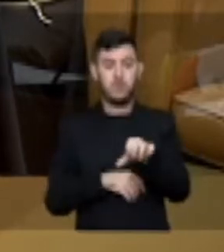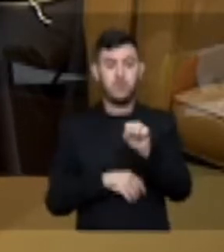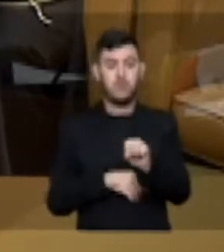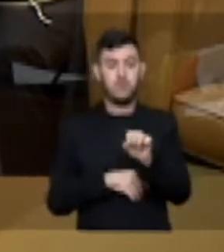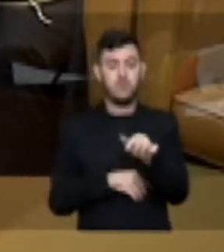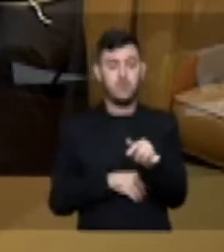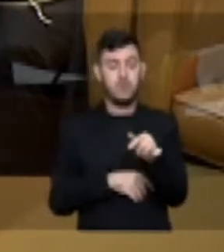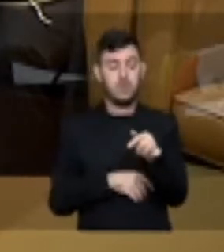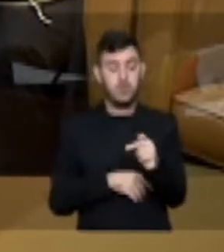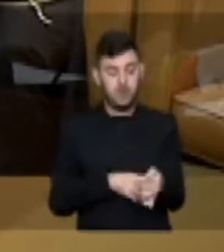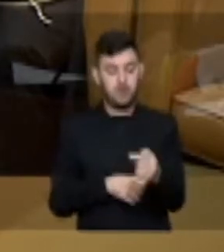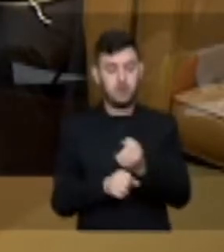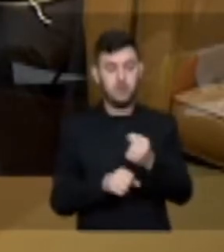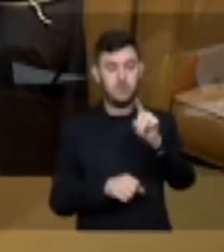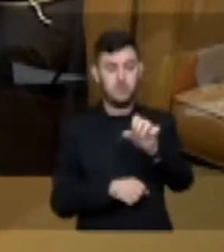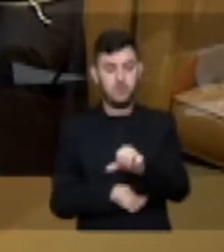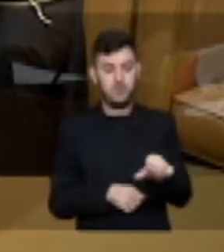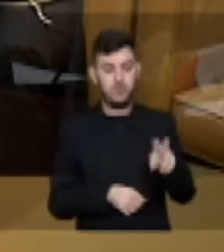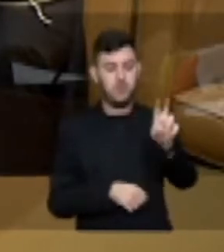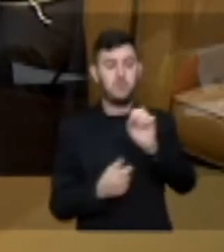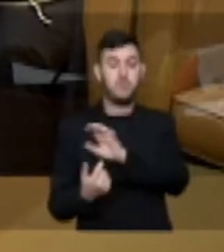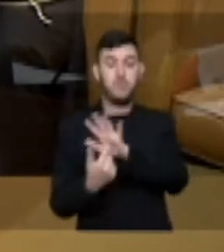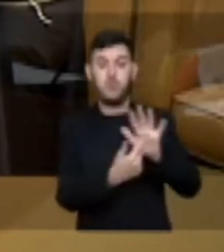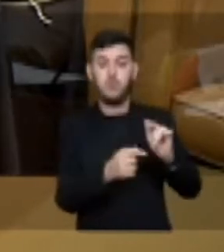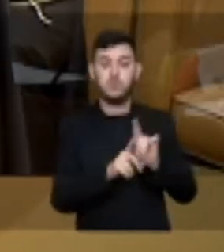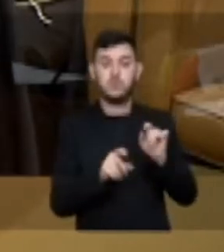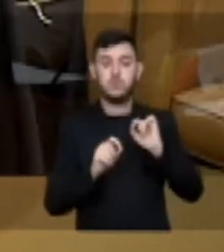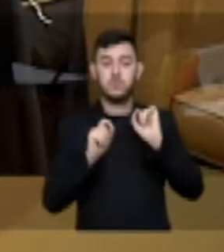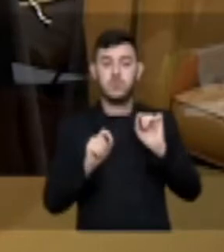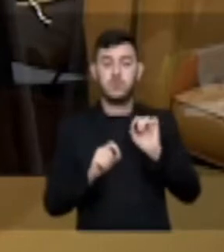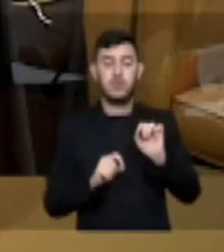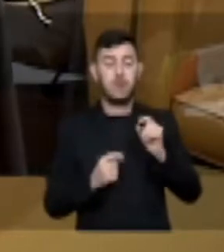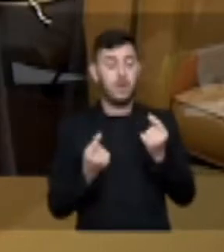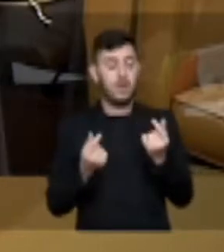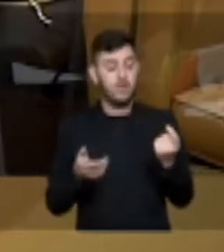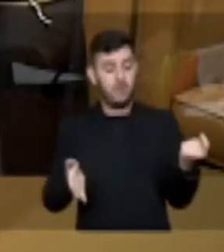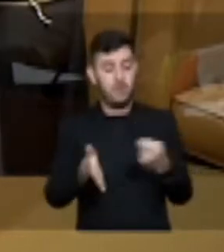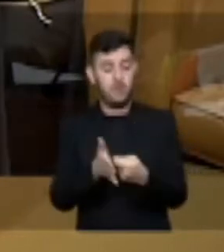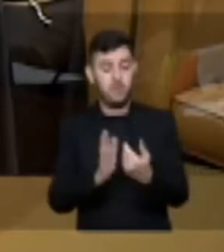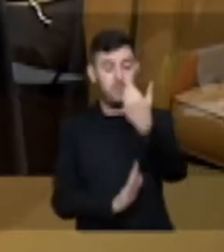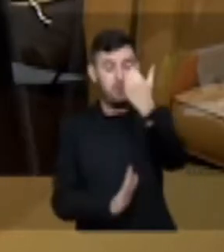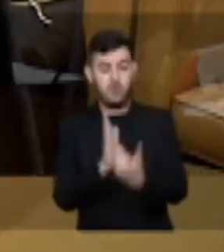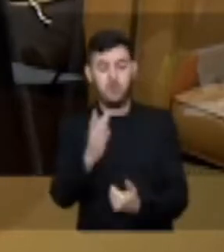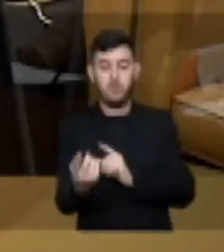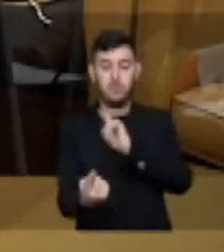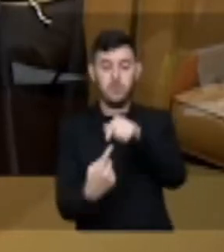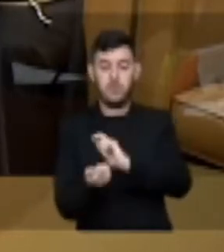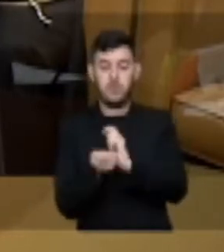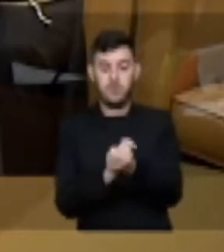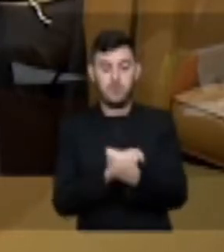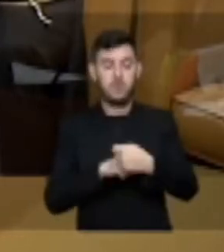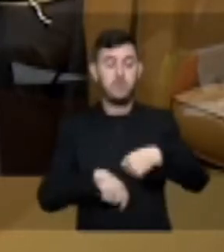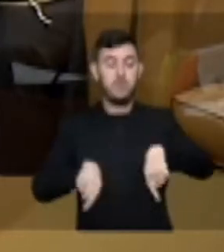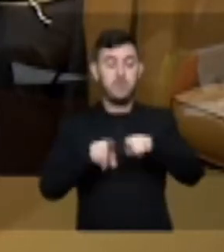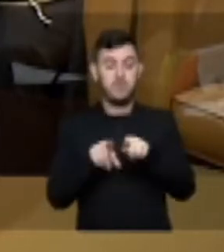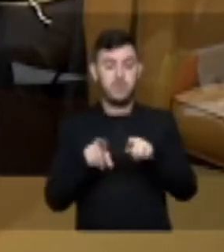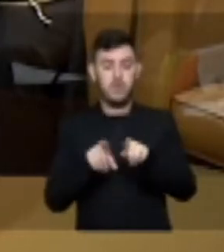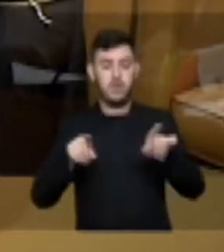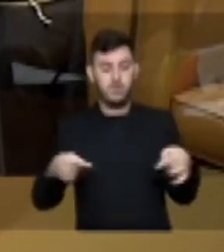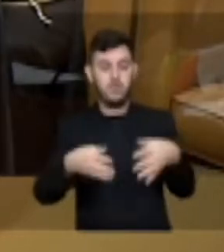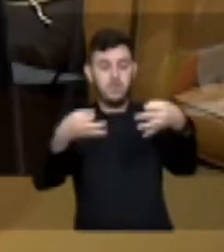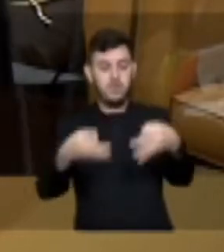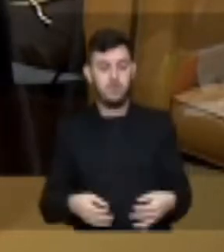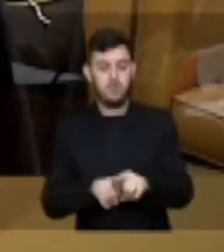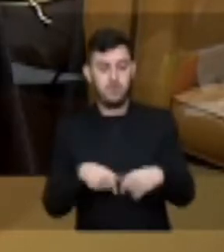de 95, que impõe a modicidade das tarifas como critério para medir a adequação de um serviço prestado por